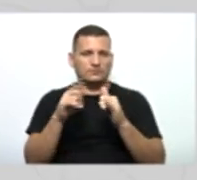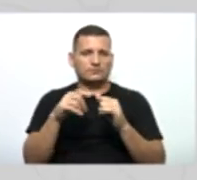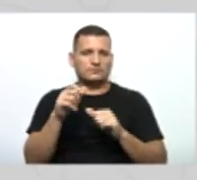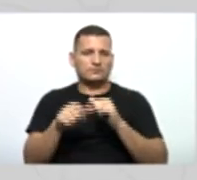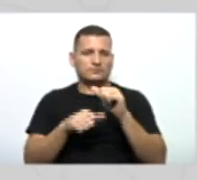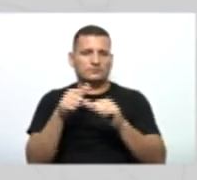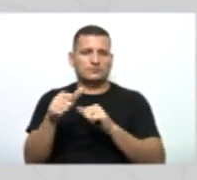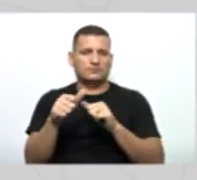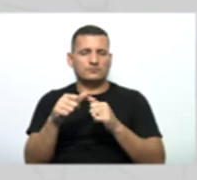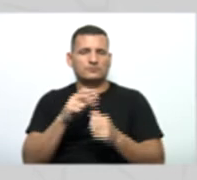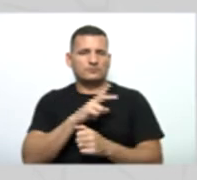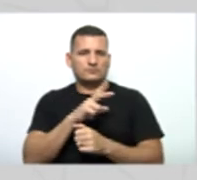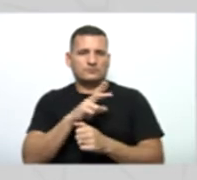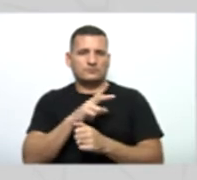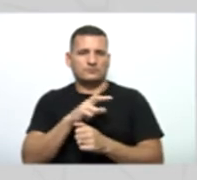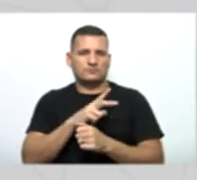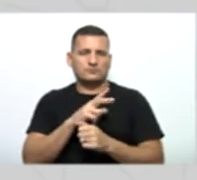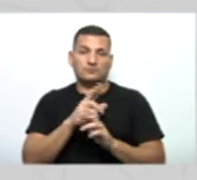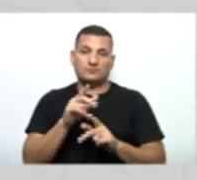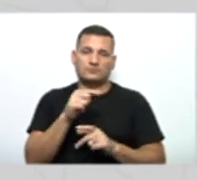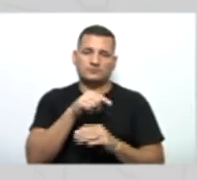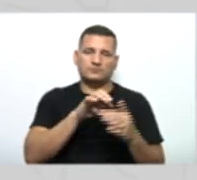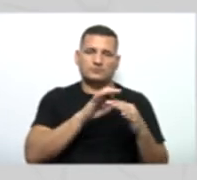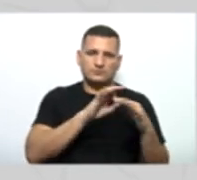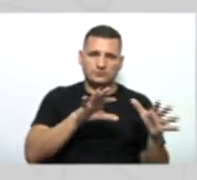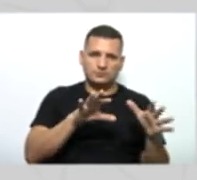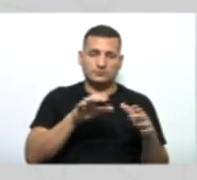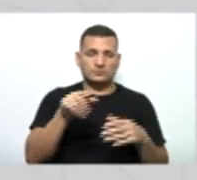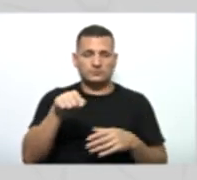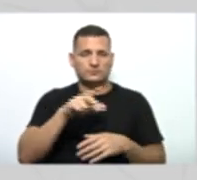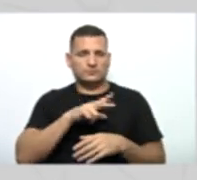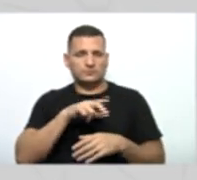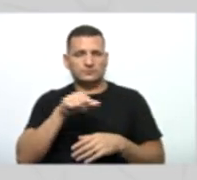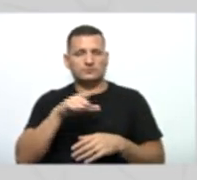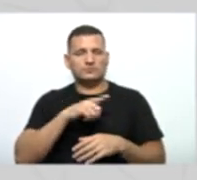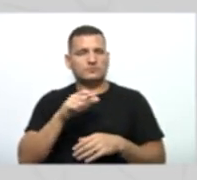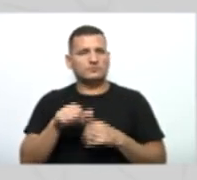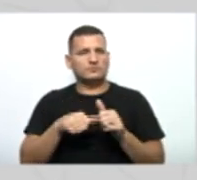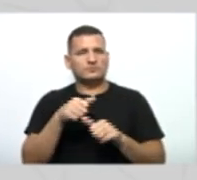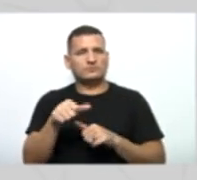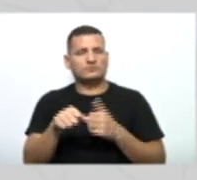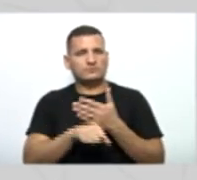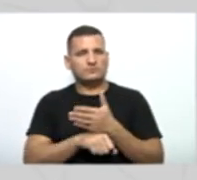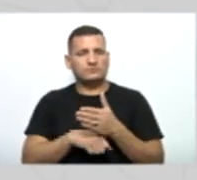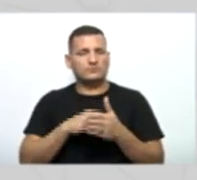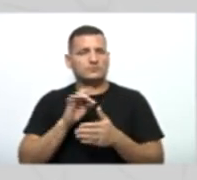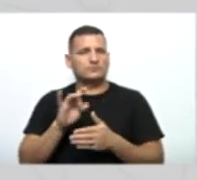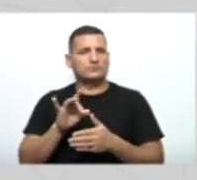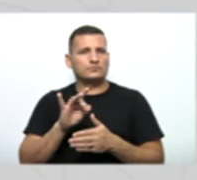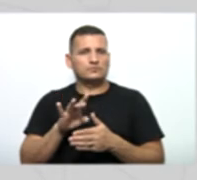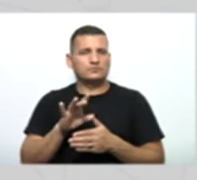atributos privados, diferente dos públicos, têm o seu acesso modificado, tornando-se privado e